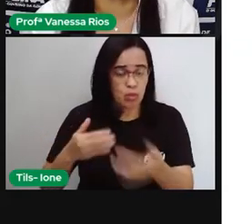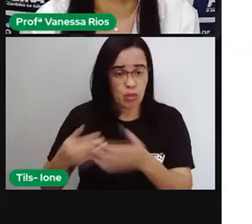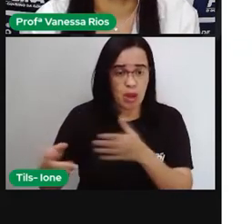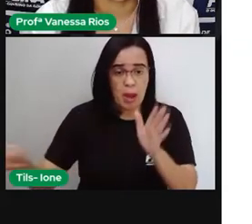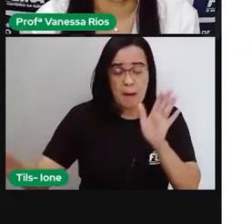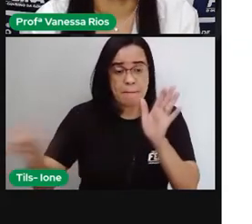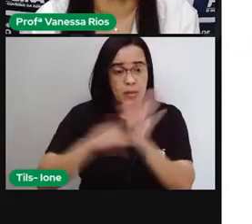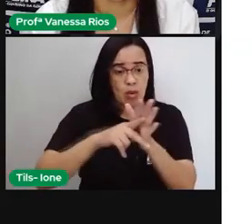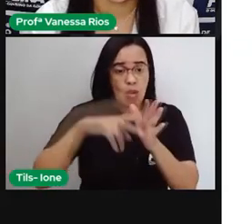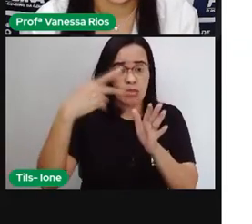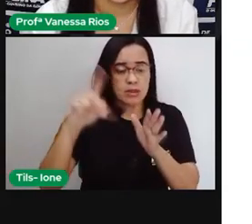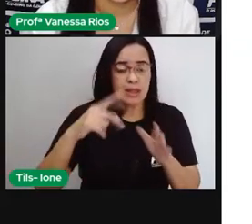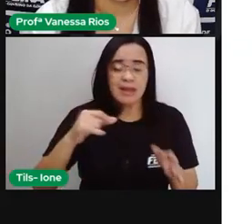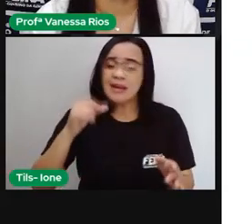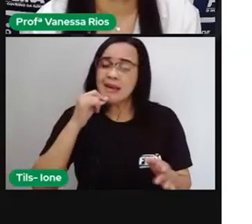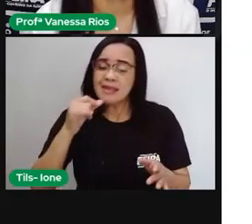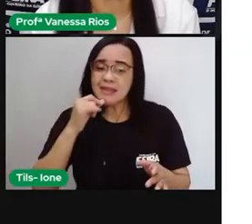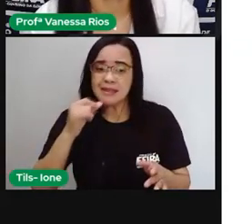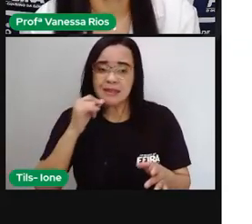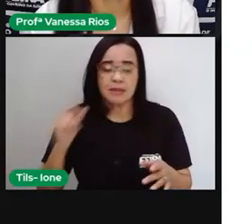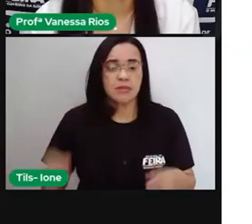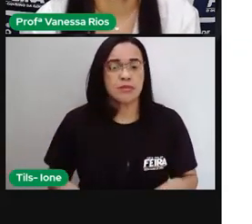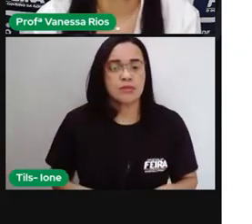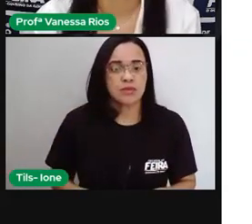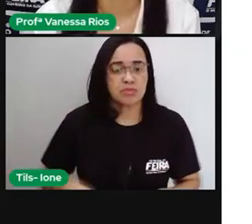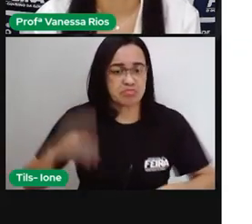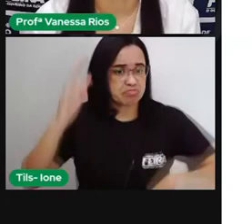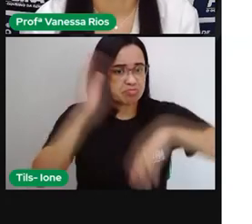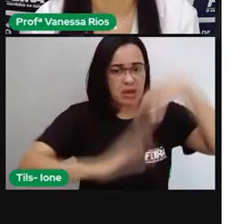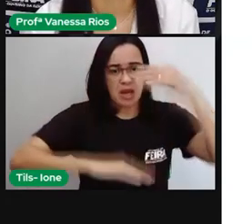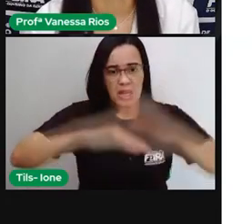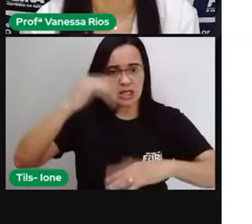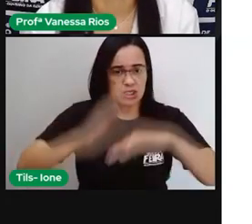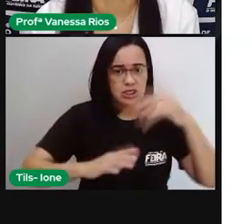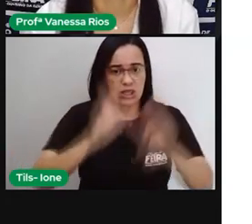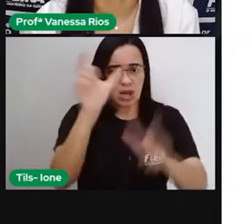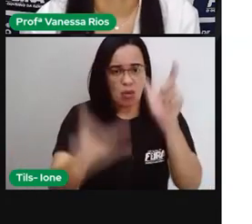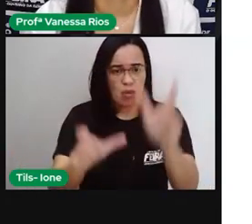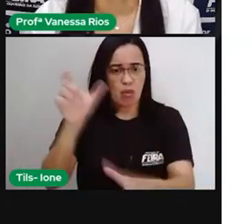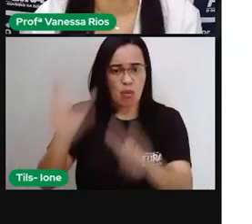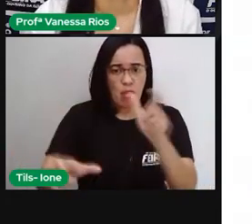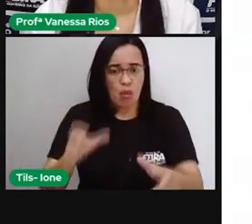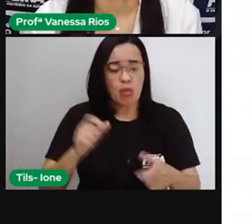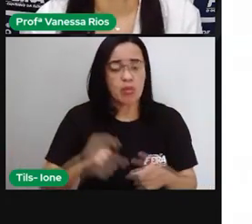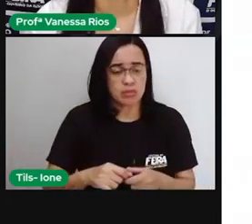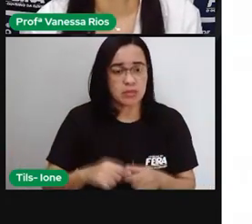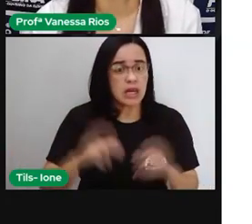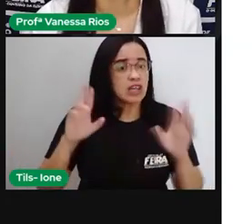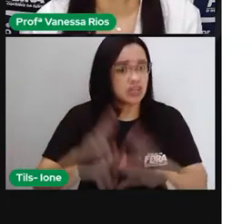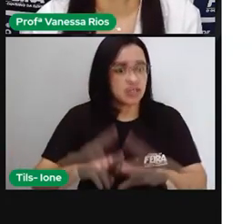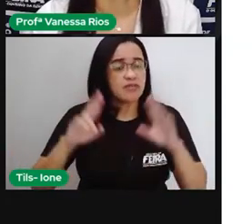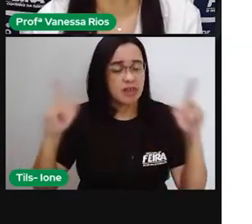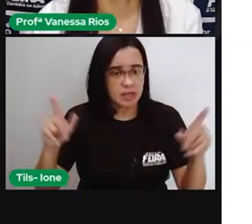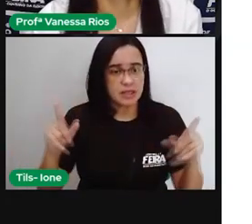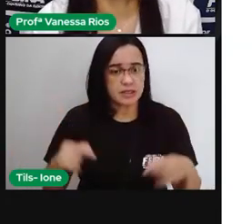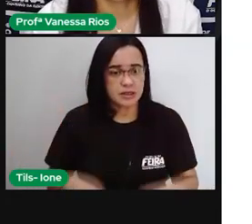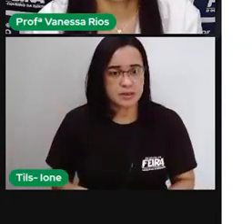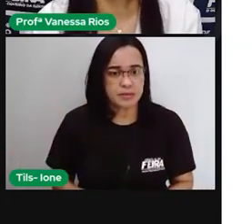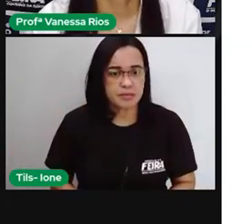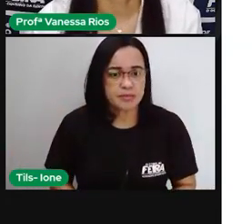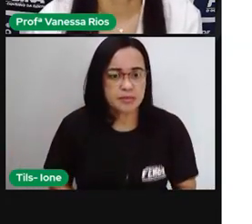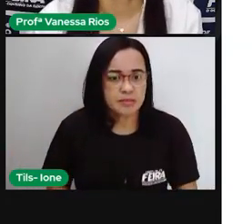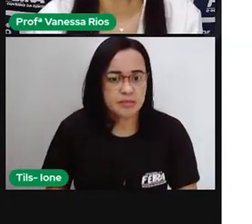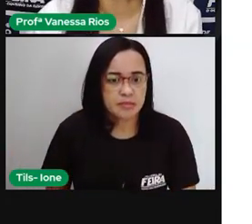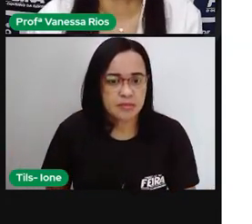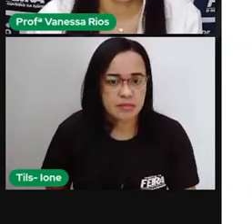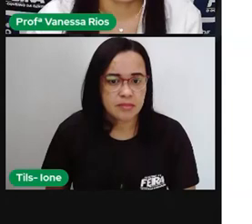específicas desta etnia. A gente já viu aí que raça e etnia, elas não são entendidas